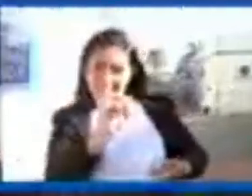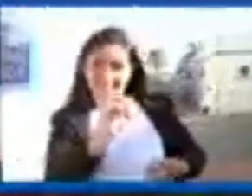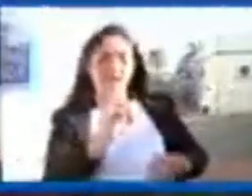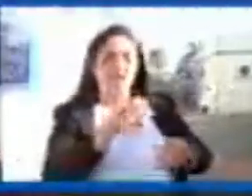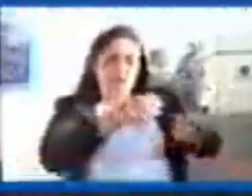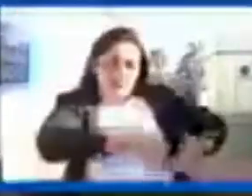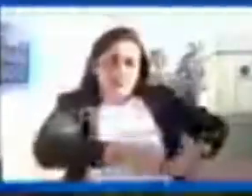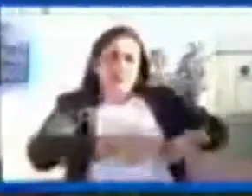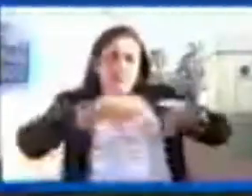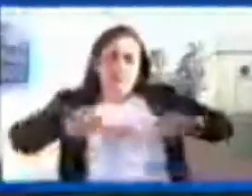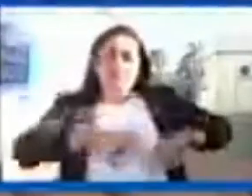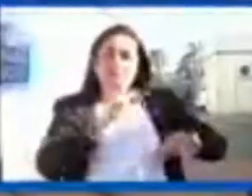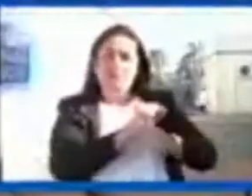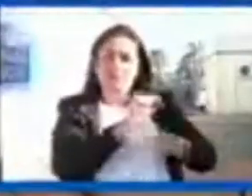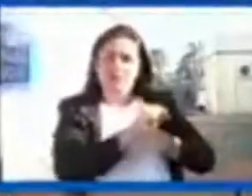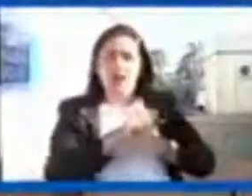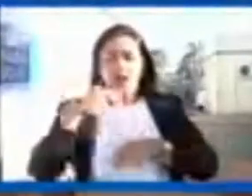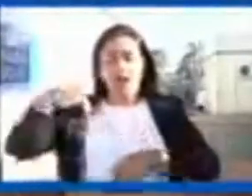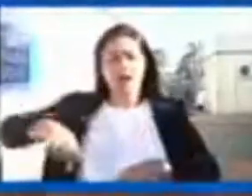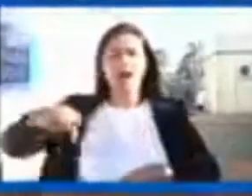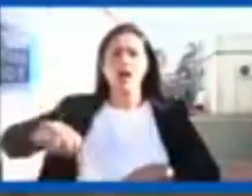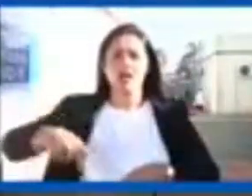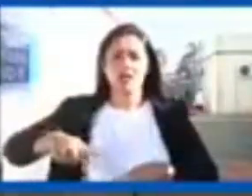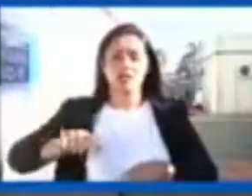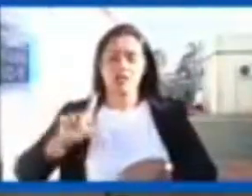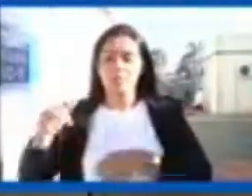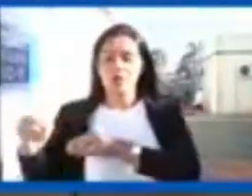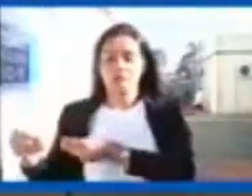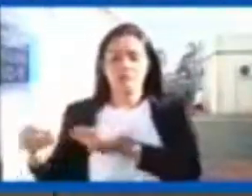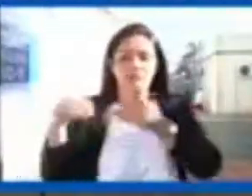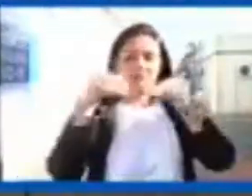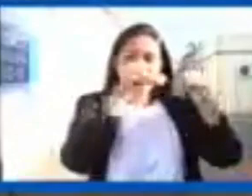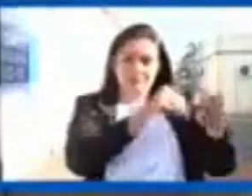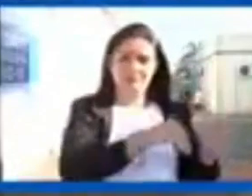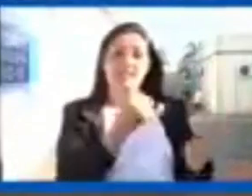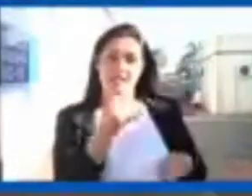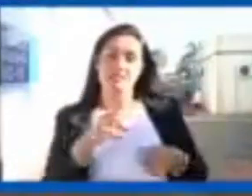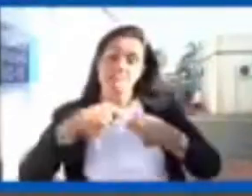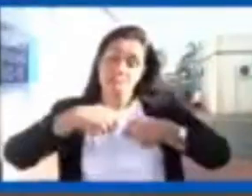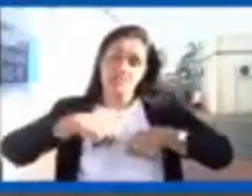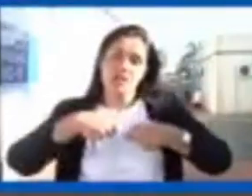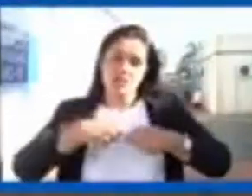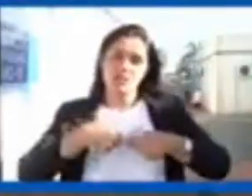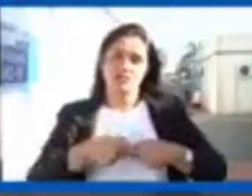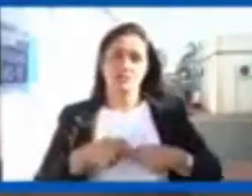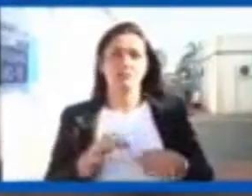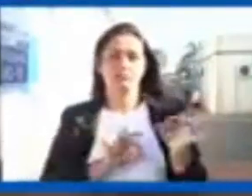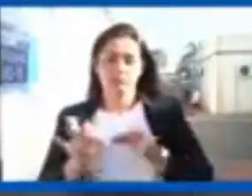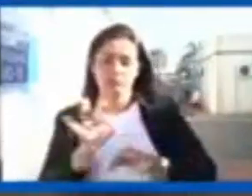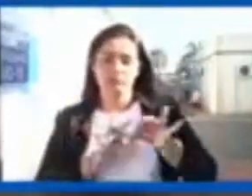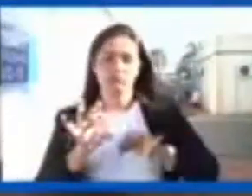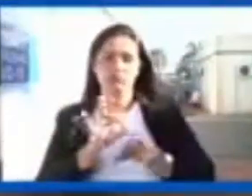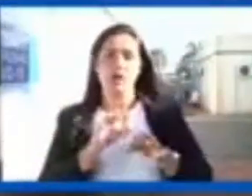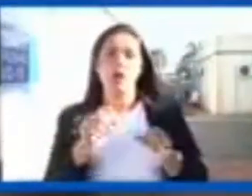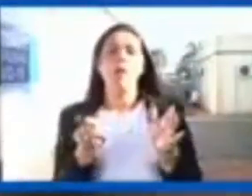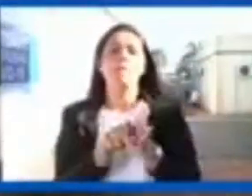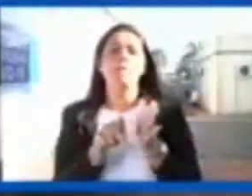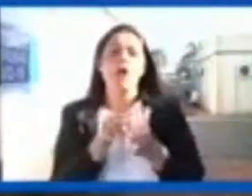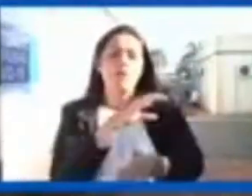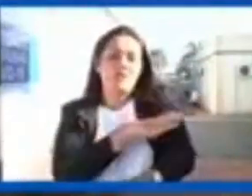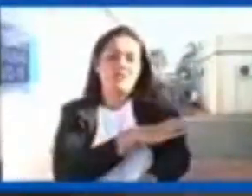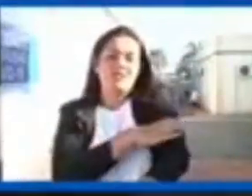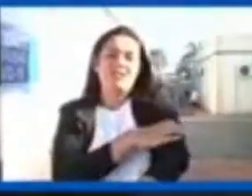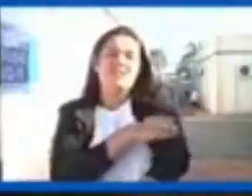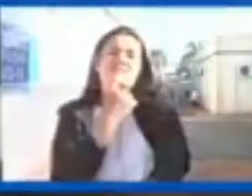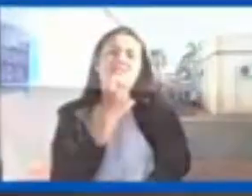e possibilitando também quando necessário e o a fazemos a hemodiálise nesses